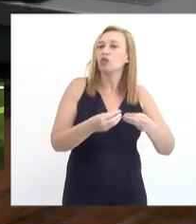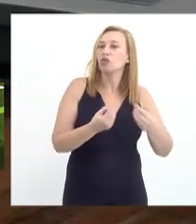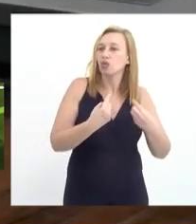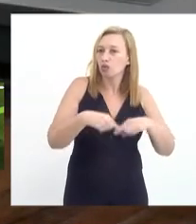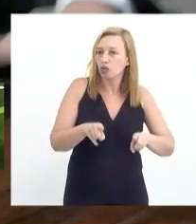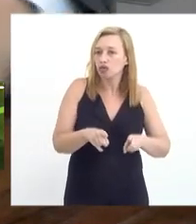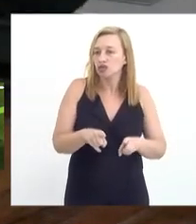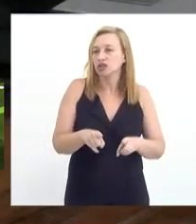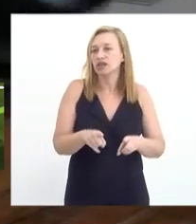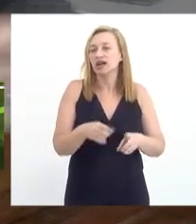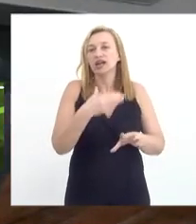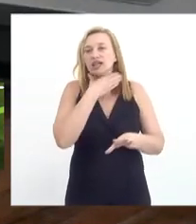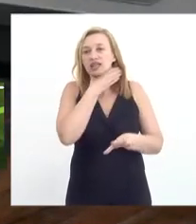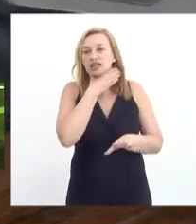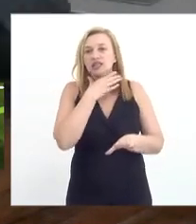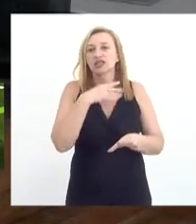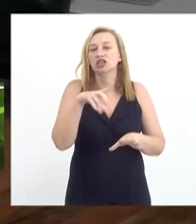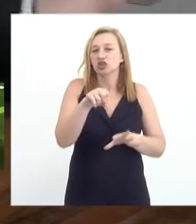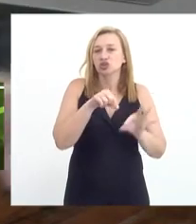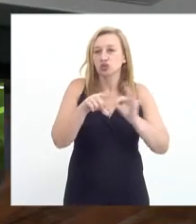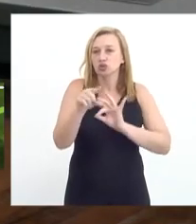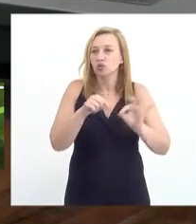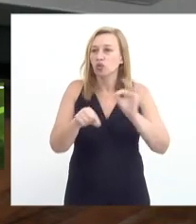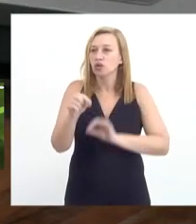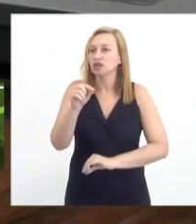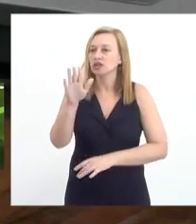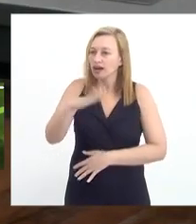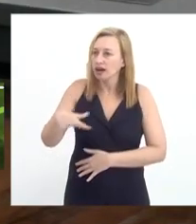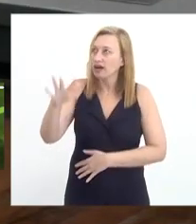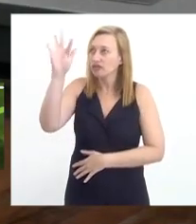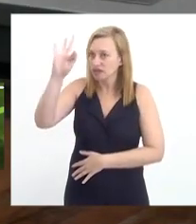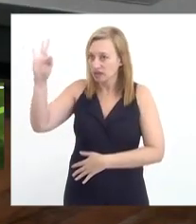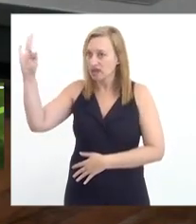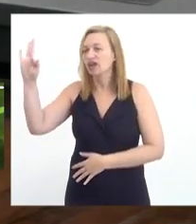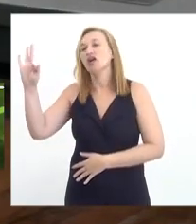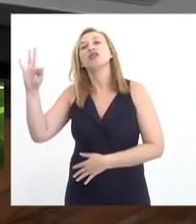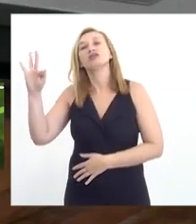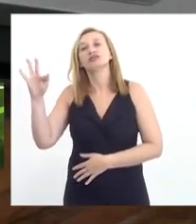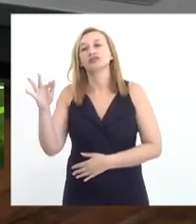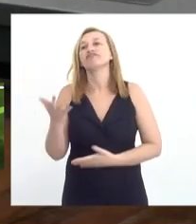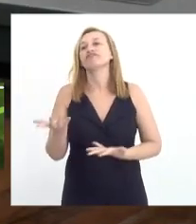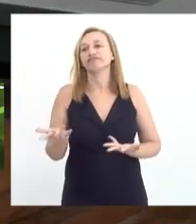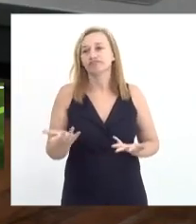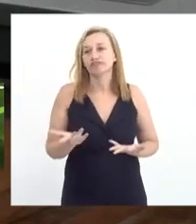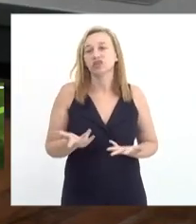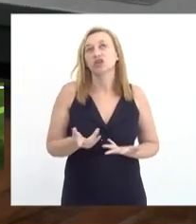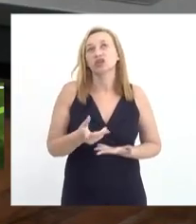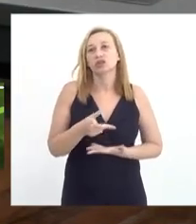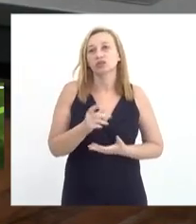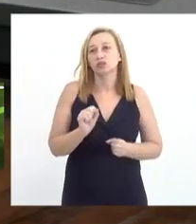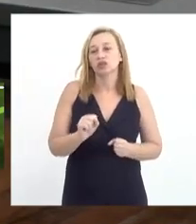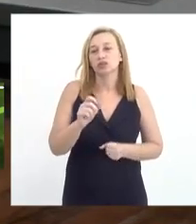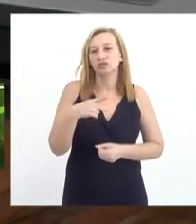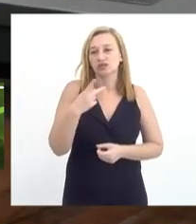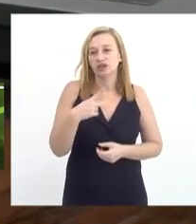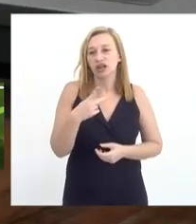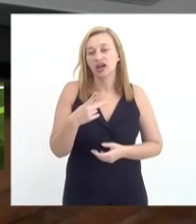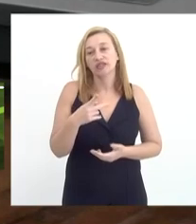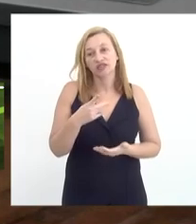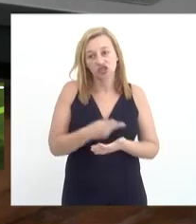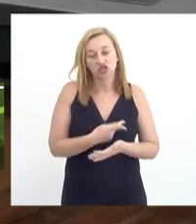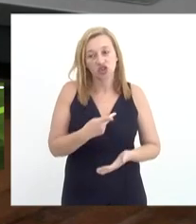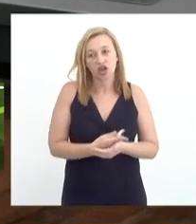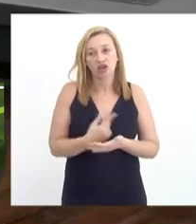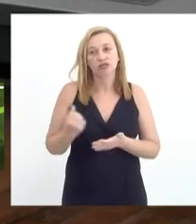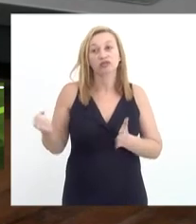De decisões Tomadas Na esfera federal Em função Das limitações Das precariedades Disso que se chama A meu ver De mau gosto De